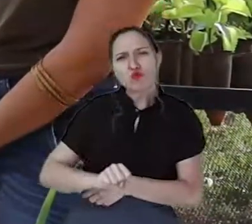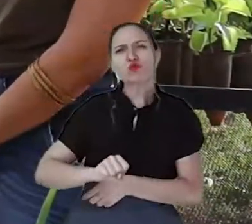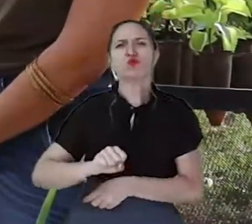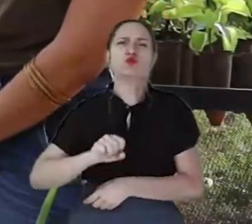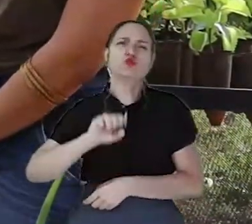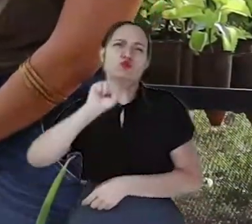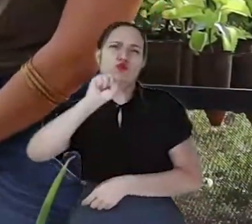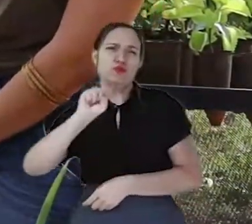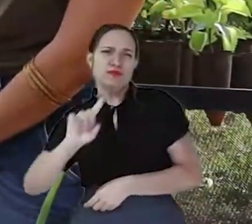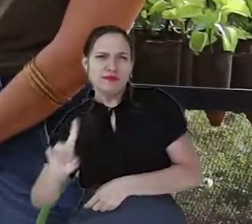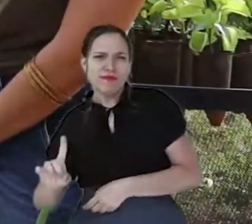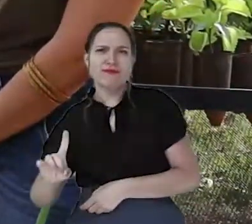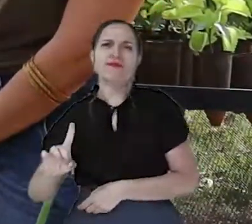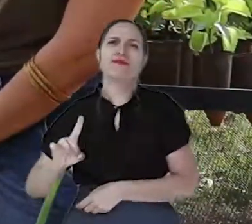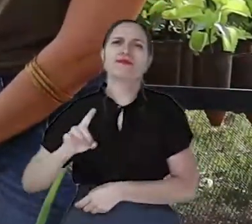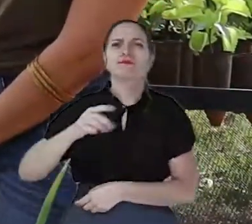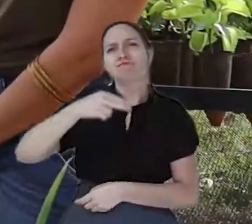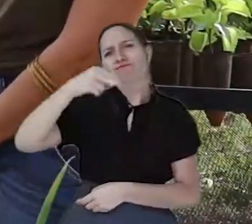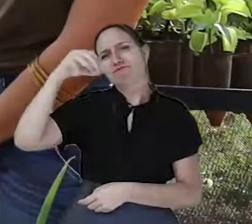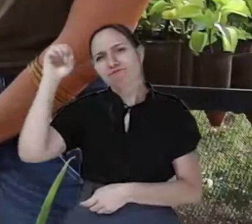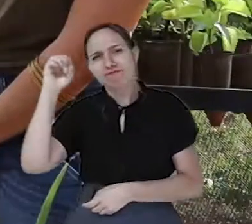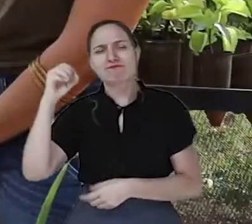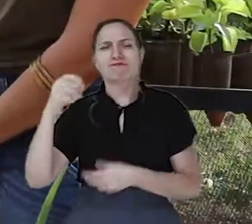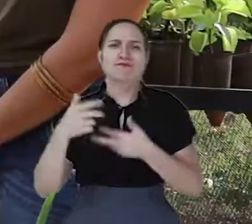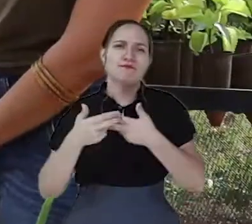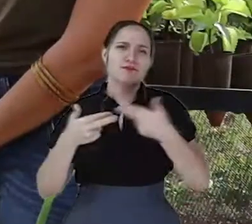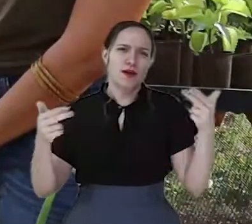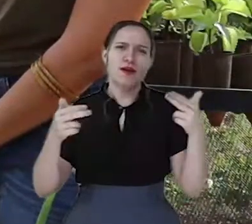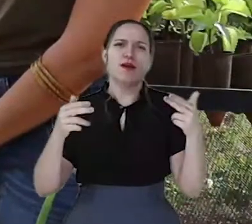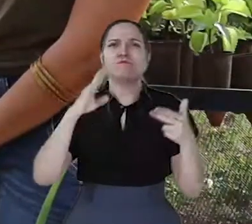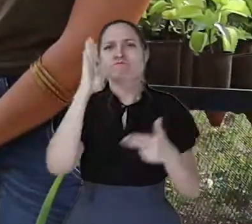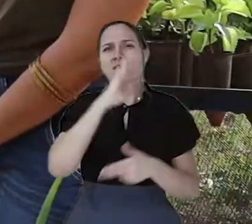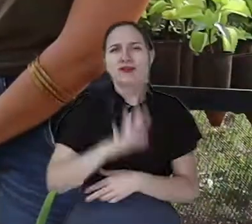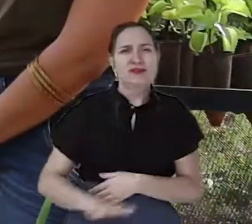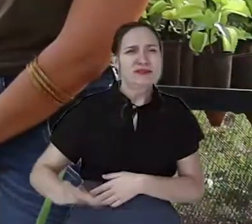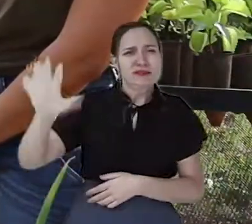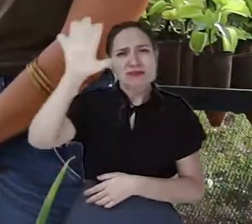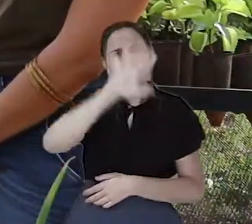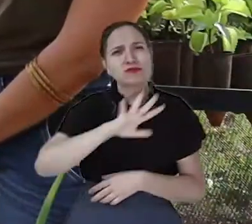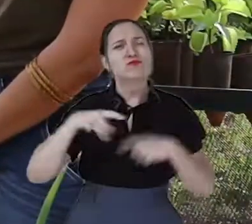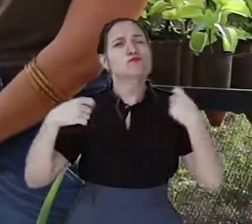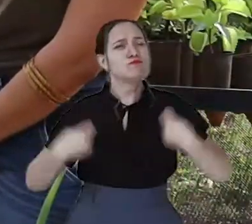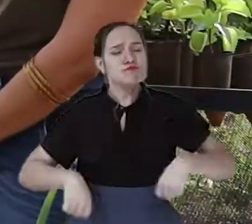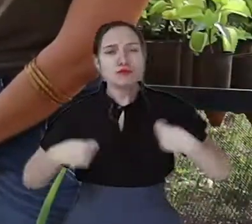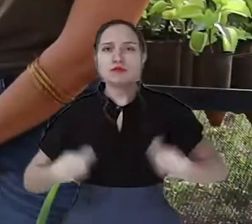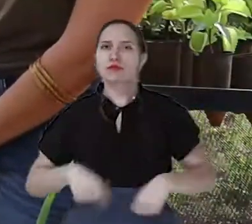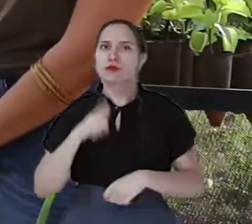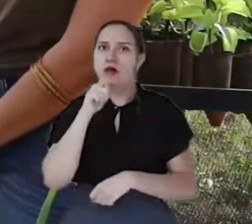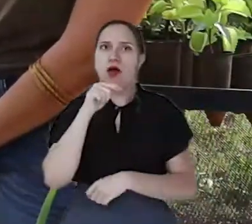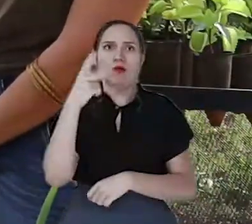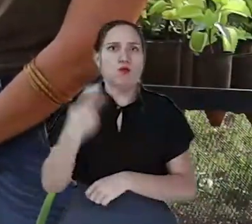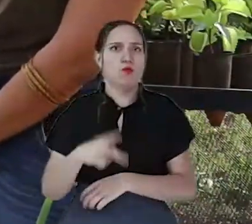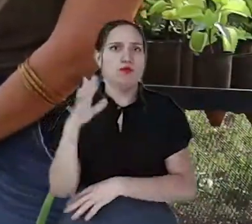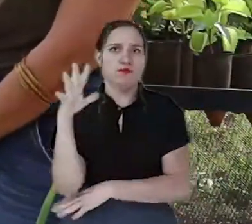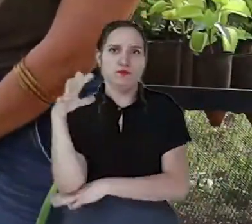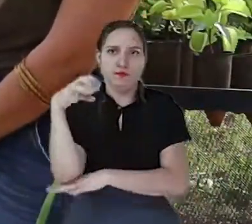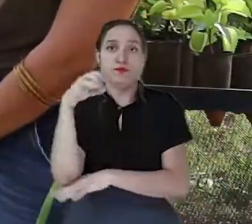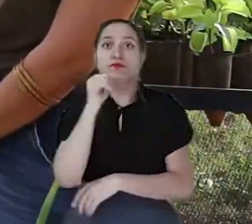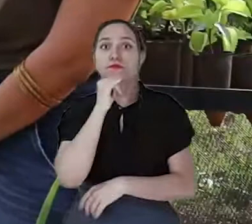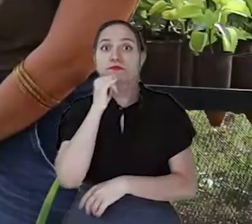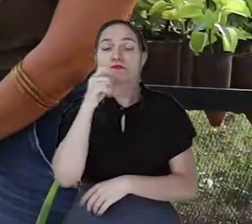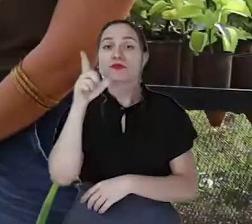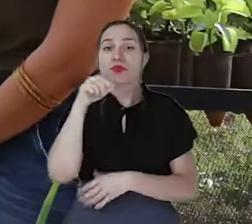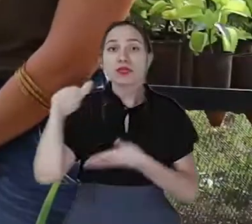né, e do noroeste da nossa região, dependem dessas águas. Para vocês terem uma ideia, o Rio São Francisco, né, que é um rio